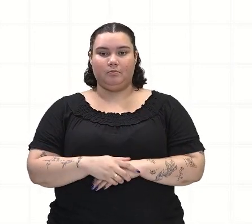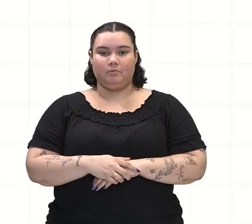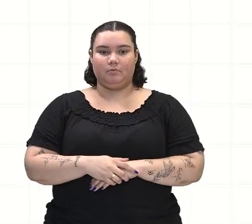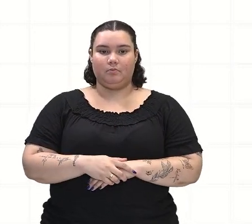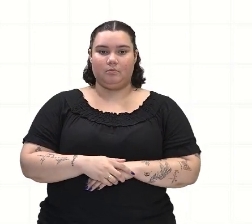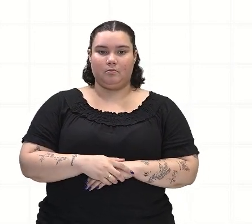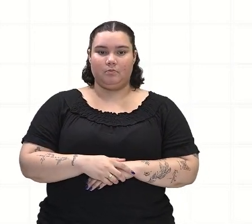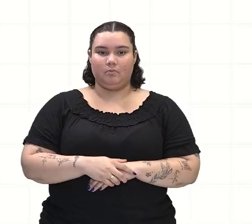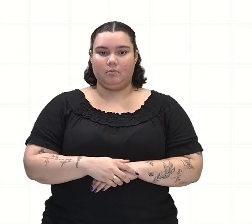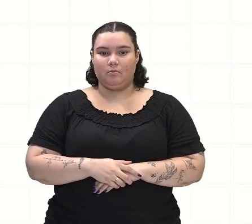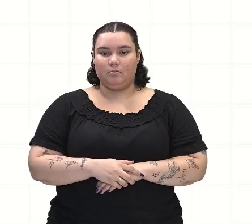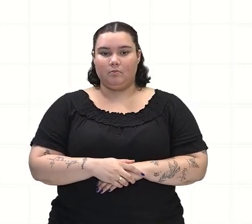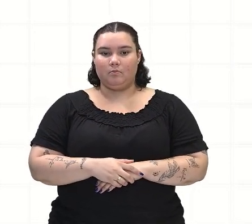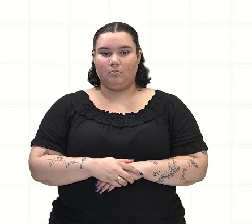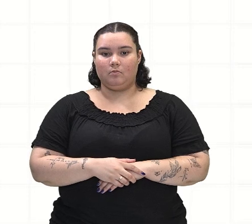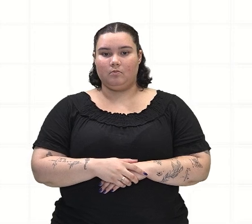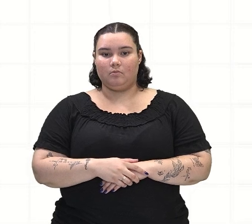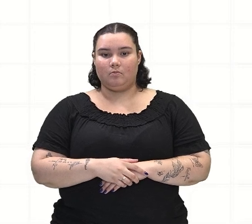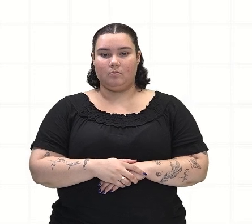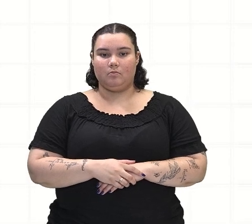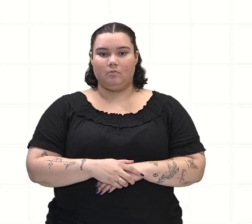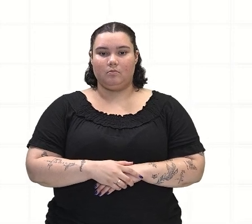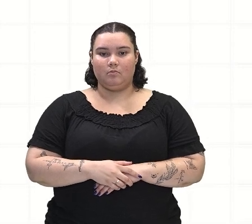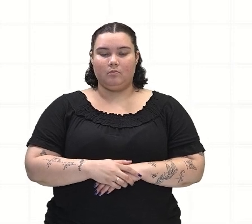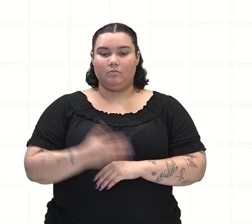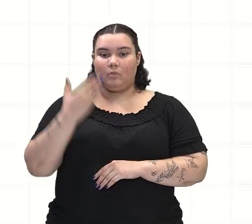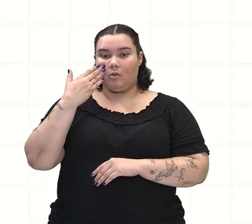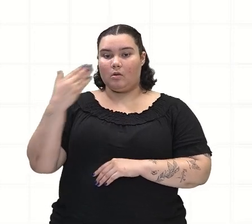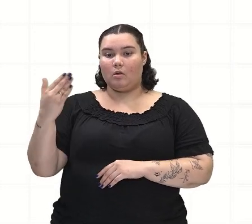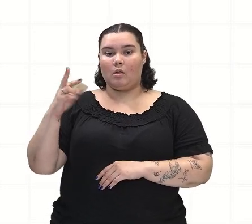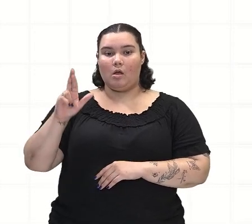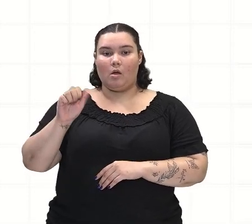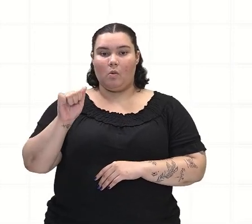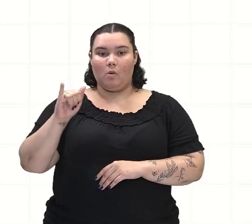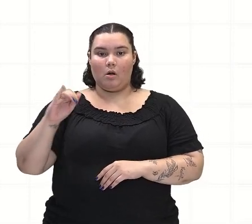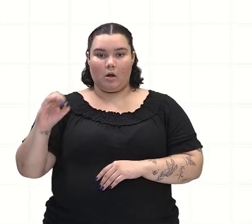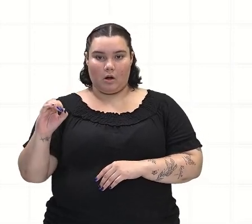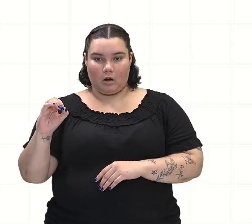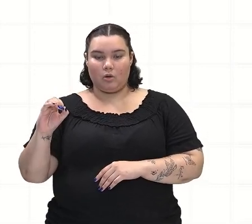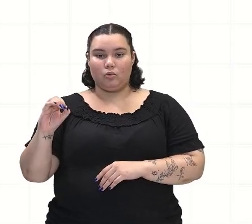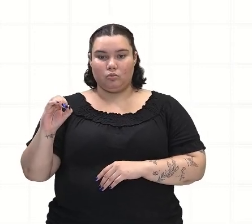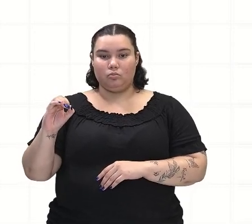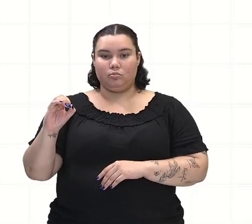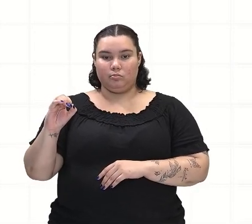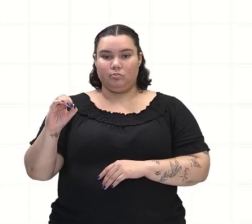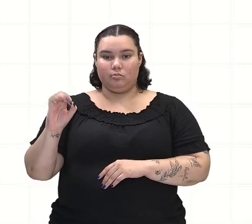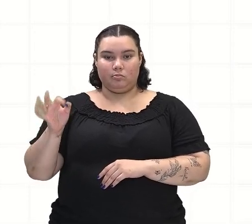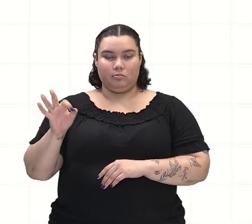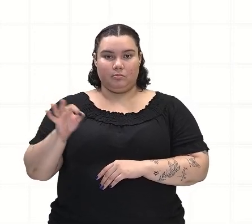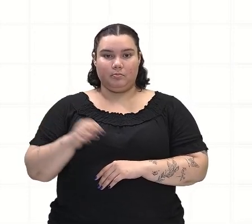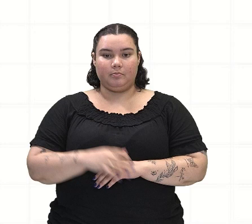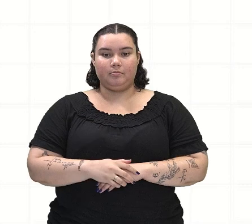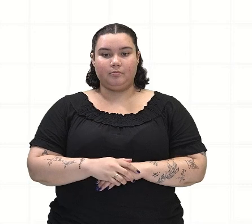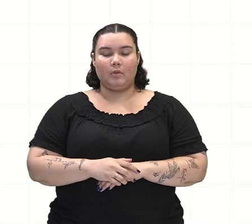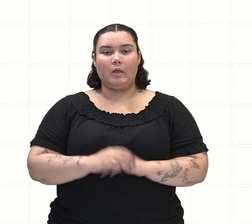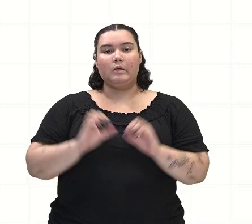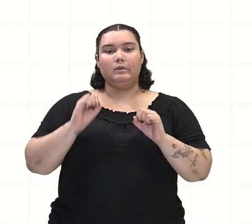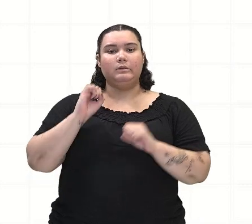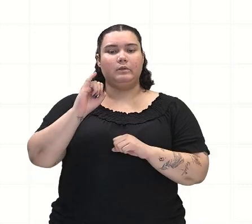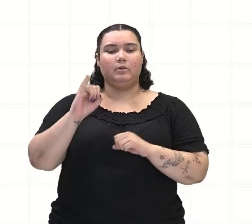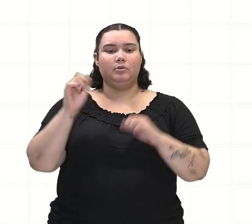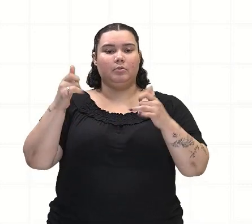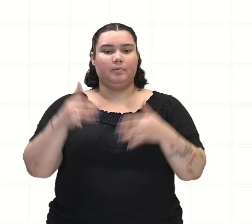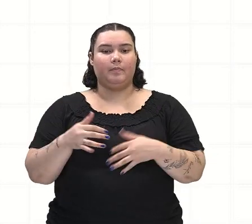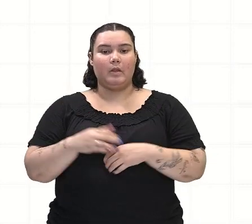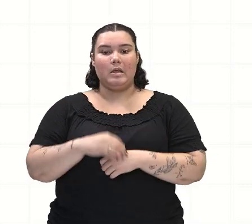está perguntando, né? Imagine aqui esse cilindro, aqui é o raio, né? O raio do cilindro. Aí ele está dizendo assim,